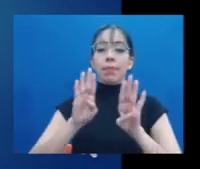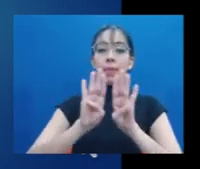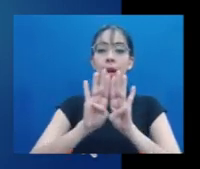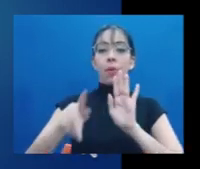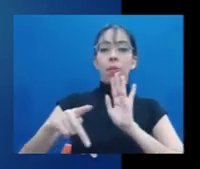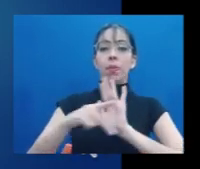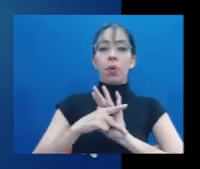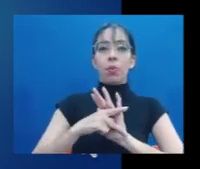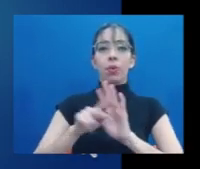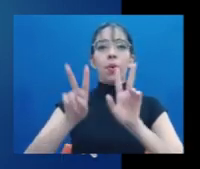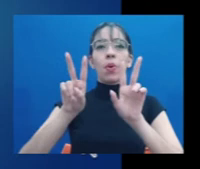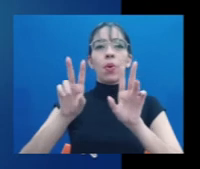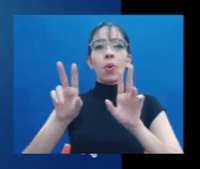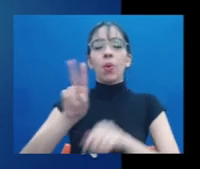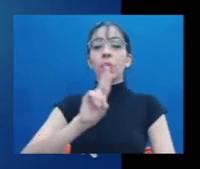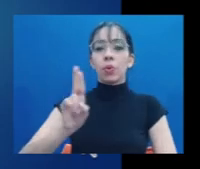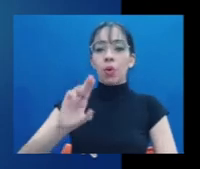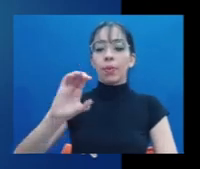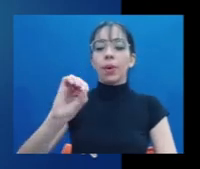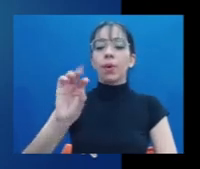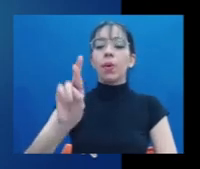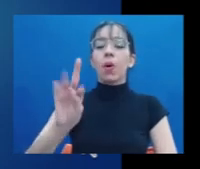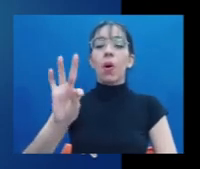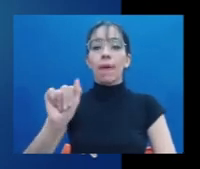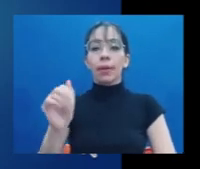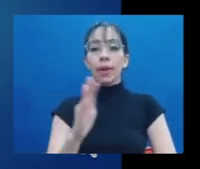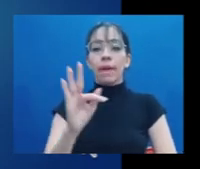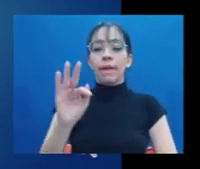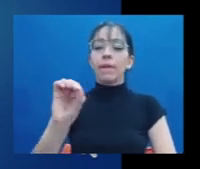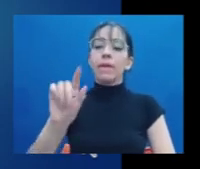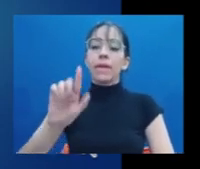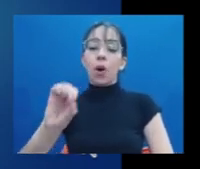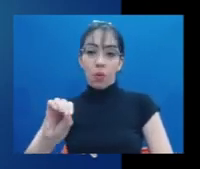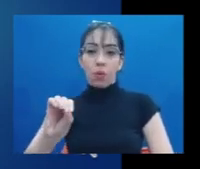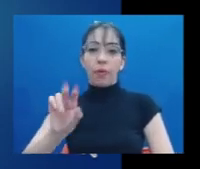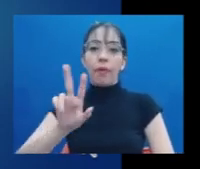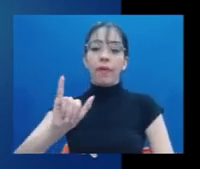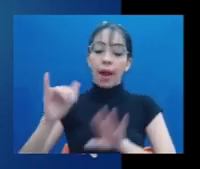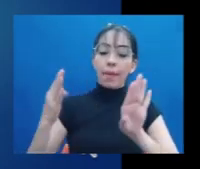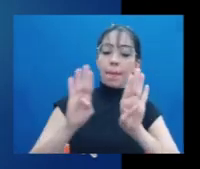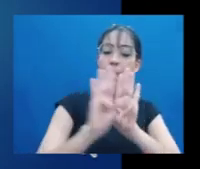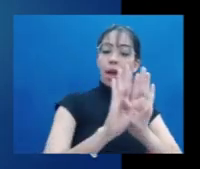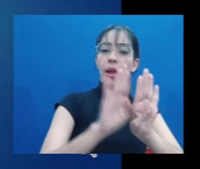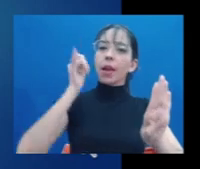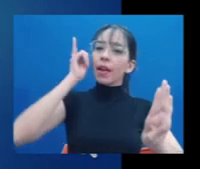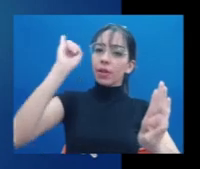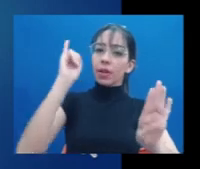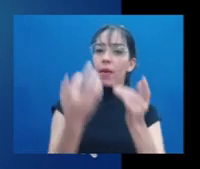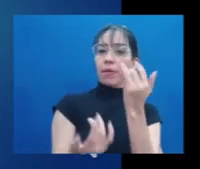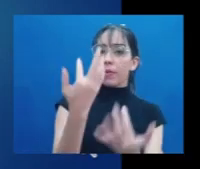Bem, quando o produto ele não precisa estar sob refrigeração, mas ele é inflamável, isso, gente, para laboratórios que trabalham